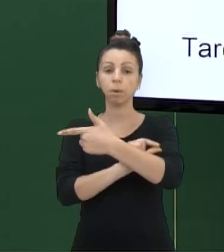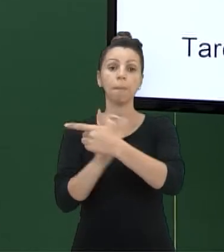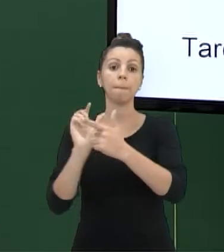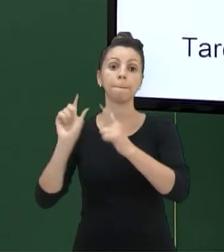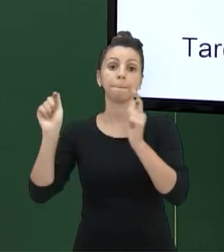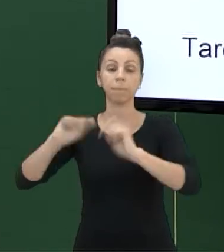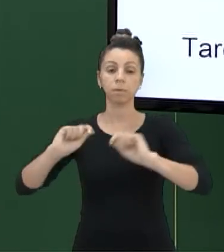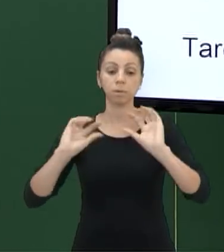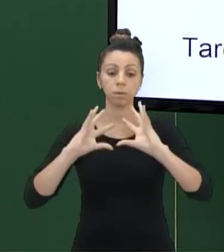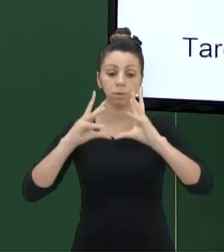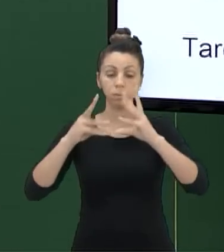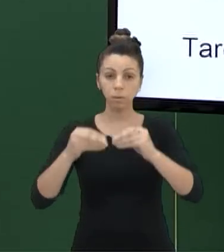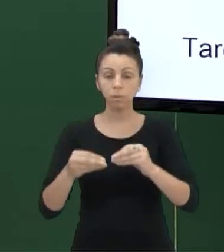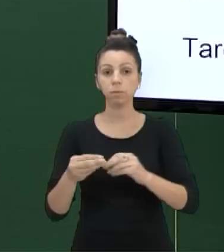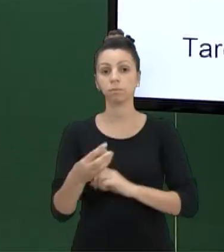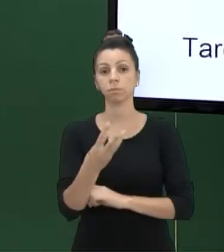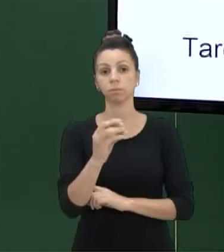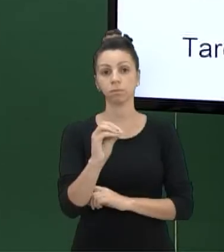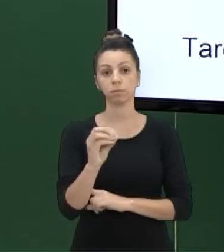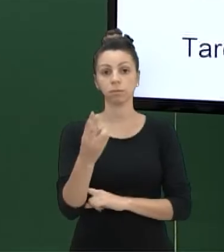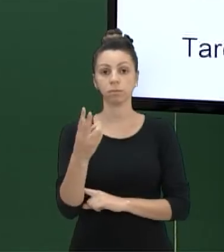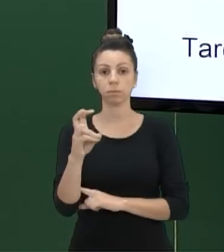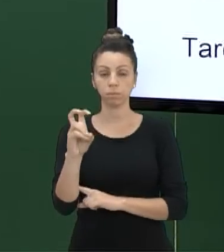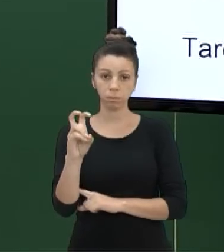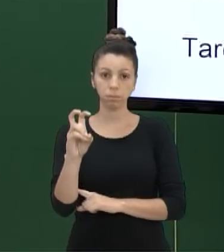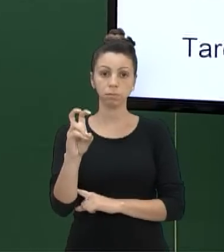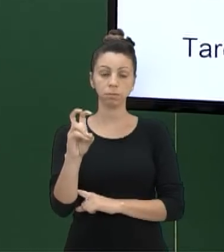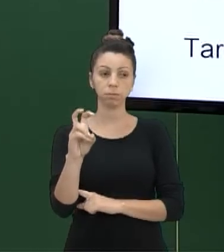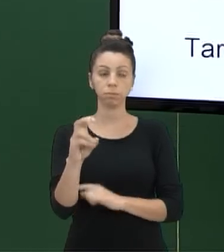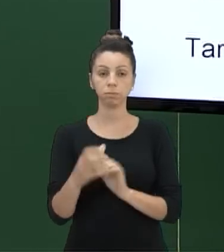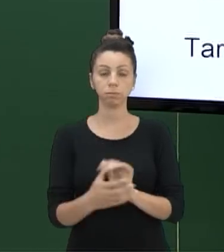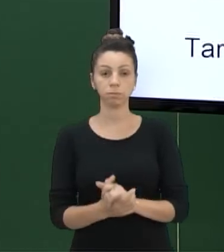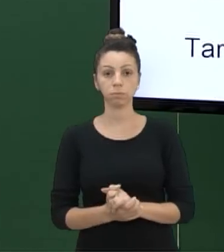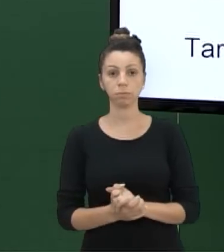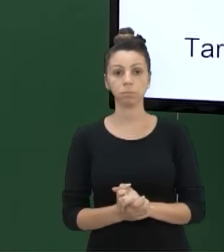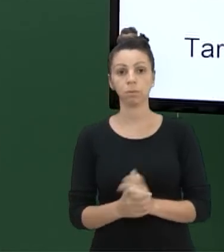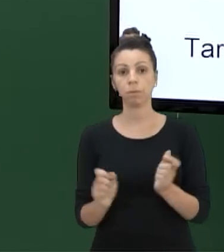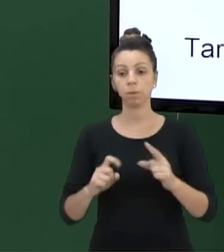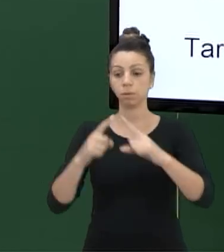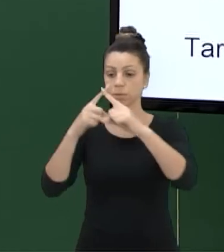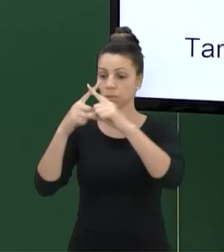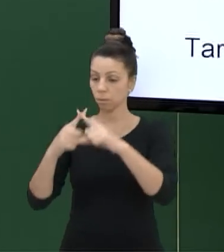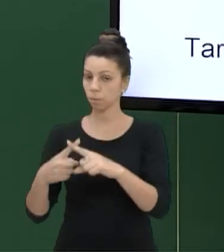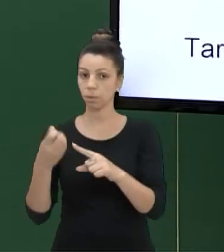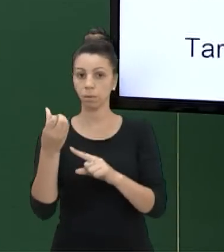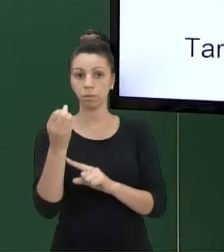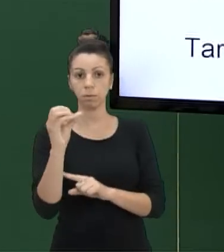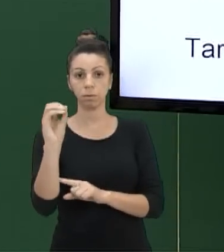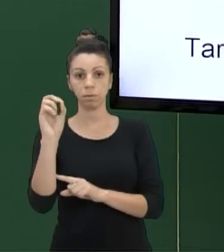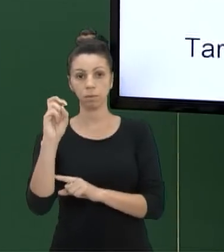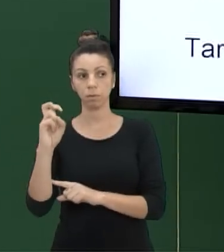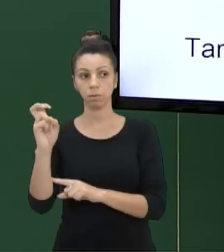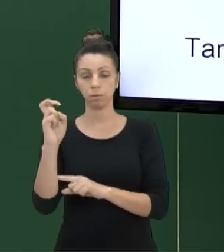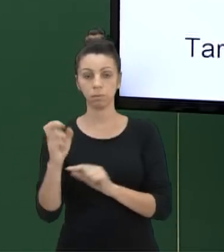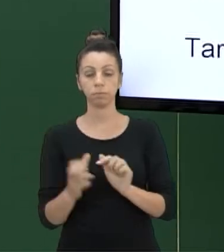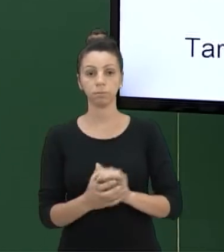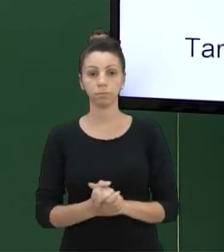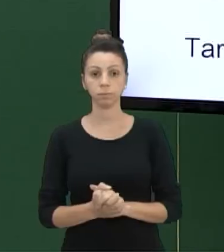completo, 3.025. Para fazer isso, a gente tem que calcular a tabuada do 605. Eu vou colocar ela aqui no canto,